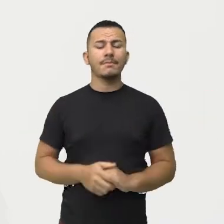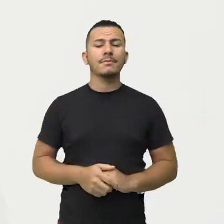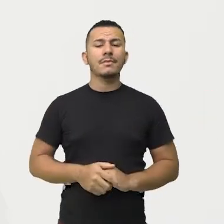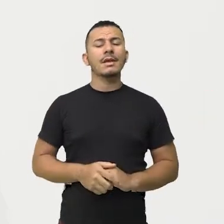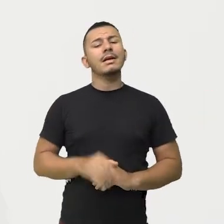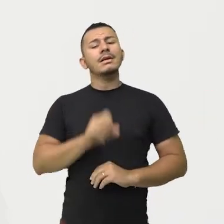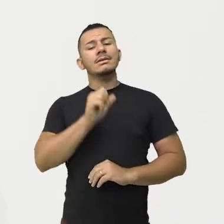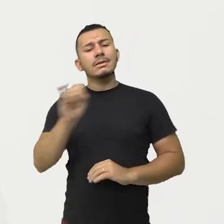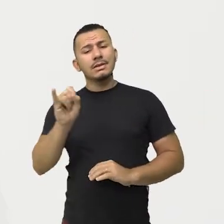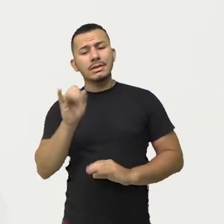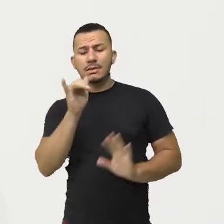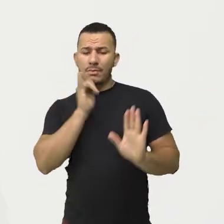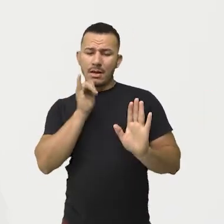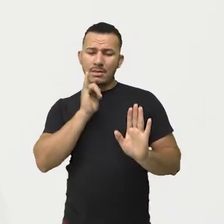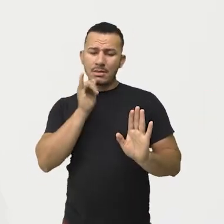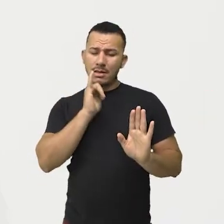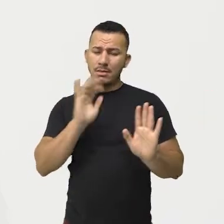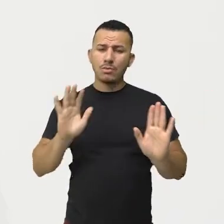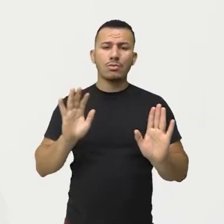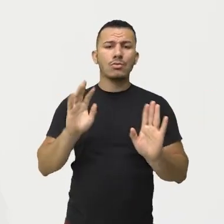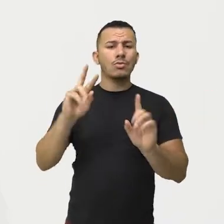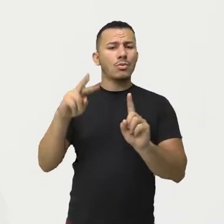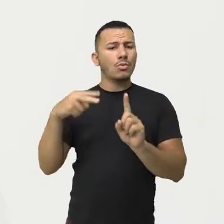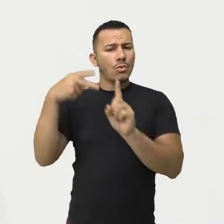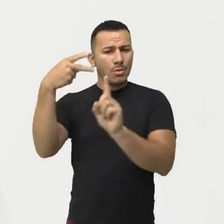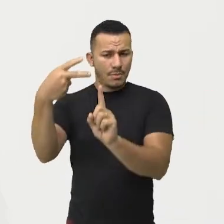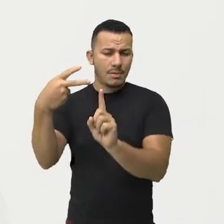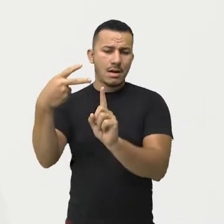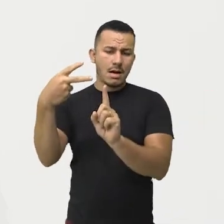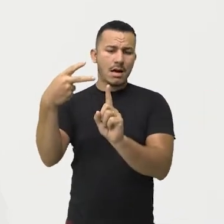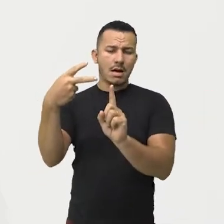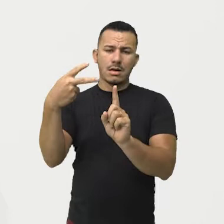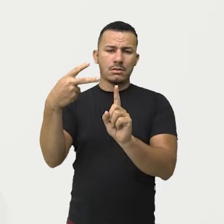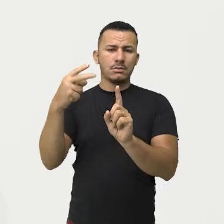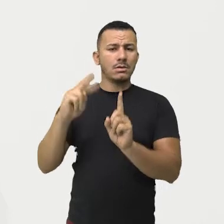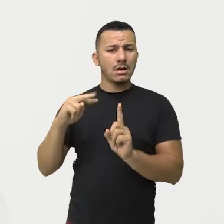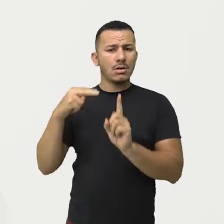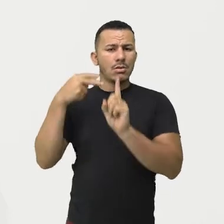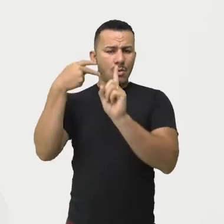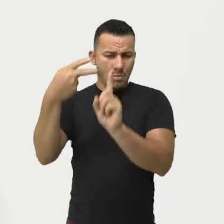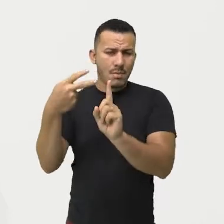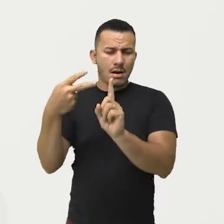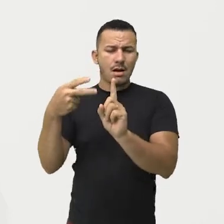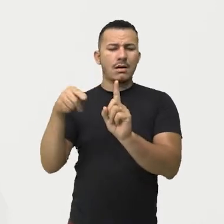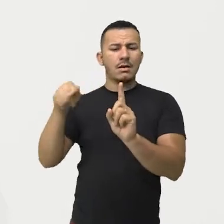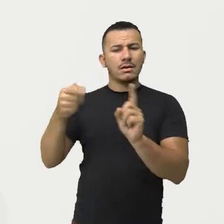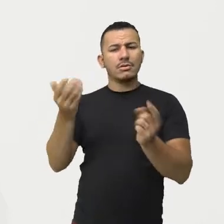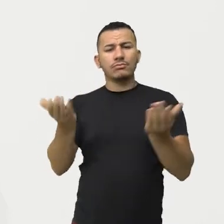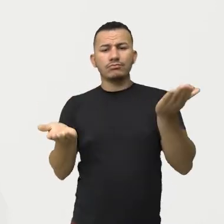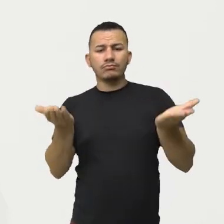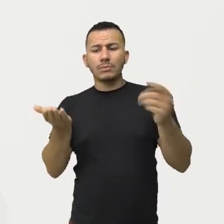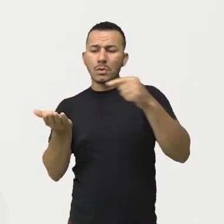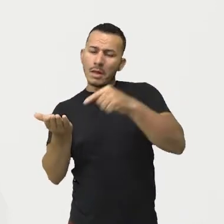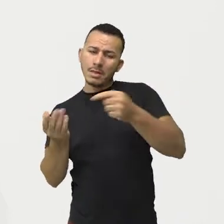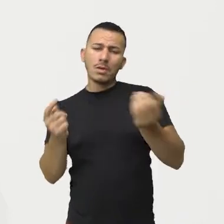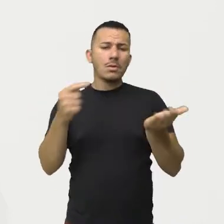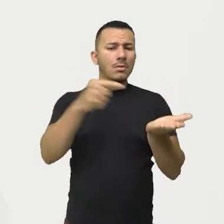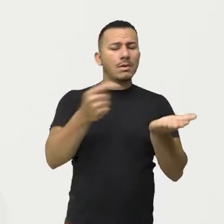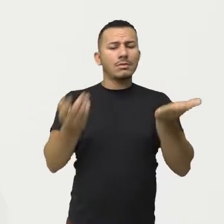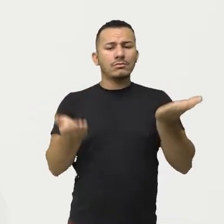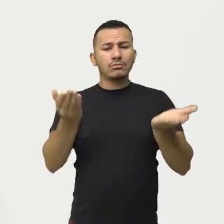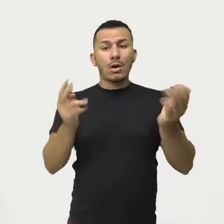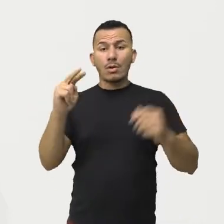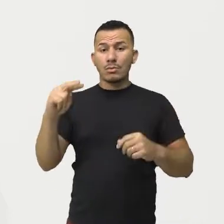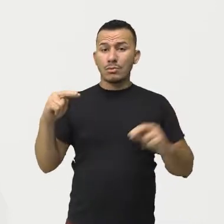ó, se dobrarmos a quantidade de bolas de um dos pratos, a